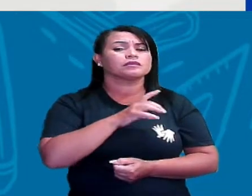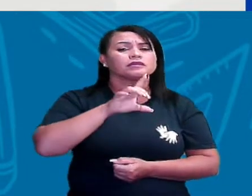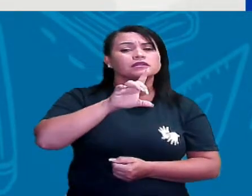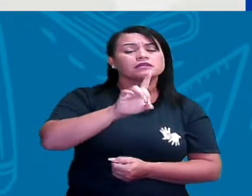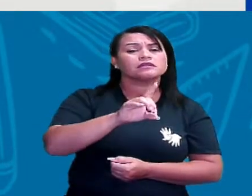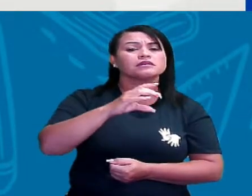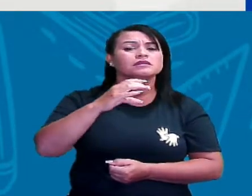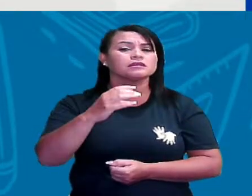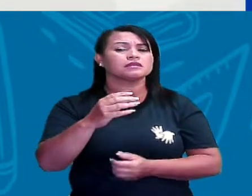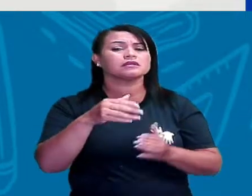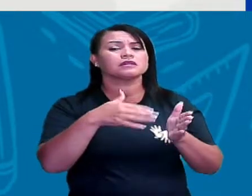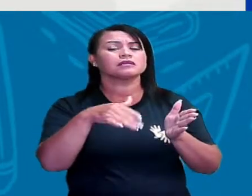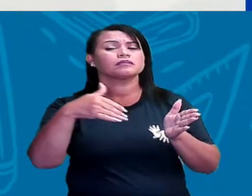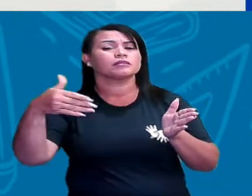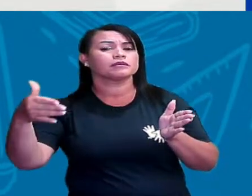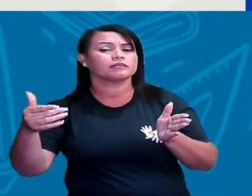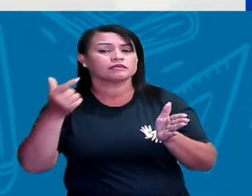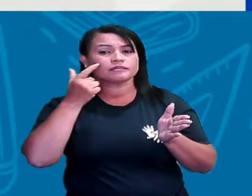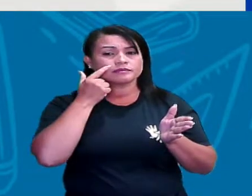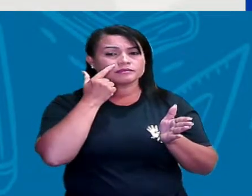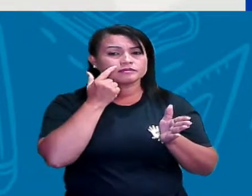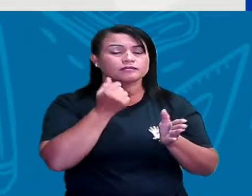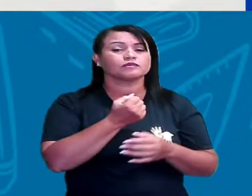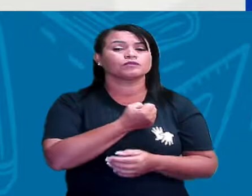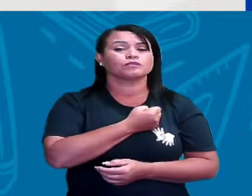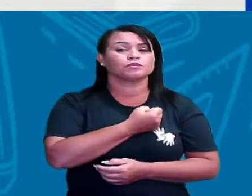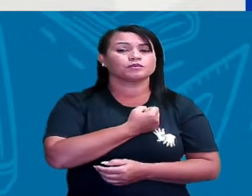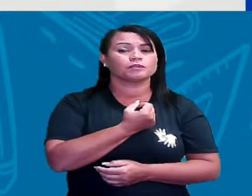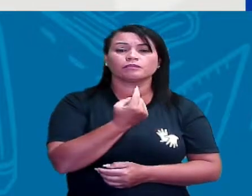assim por diante. Então, aqui eu trouxe o número